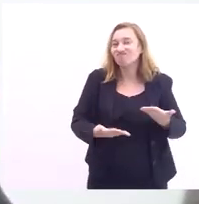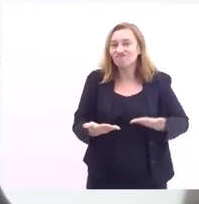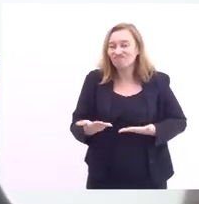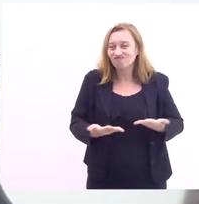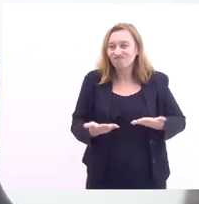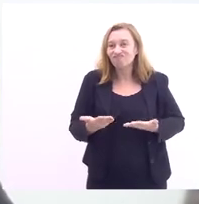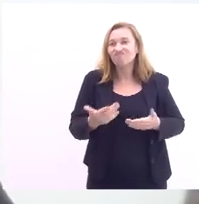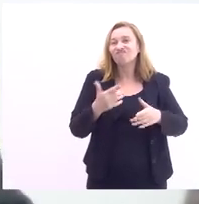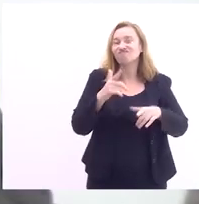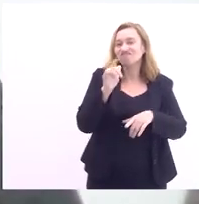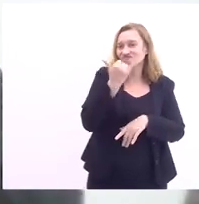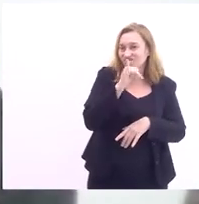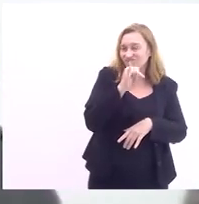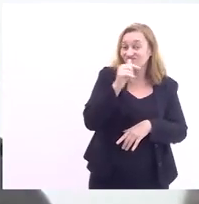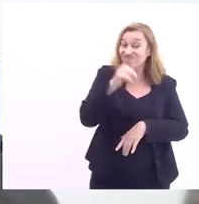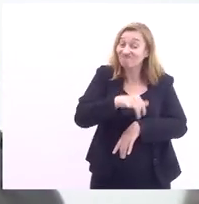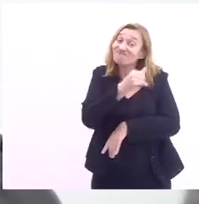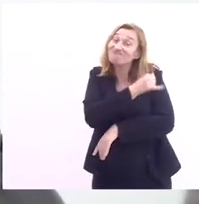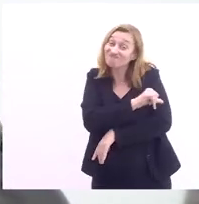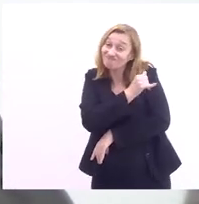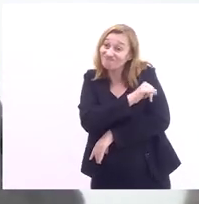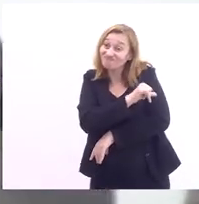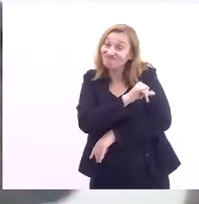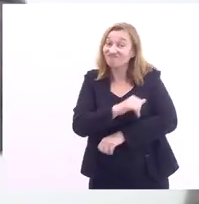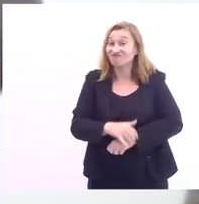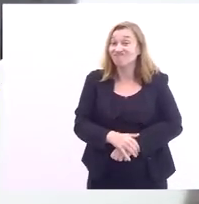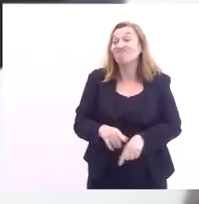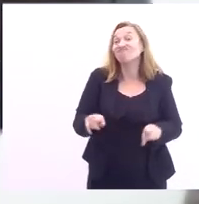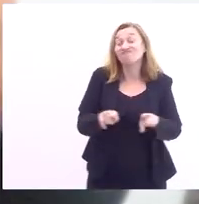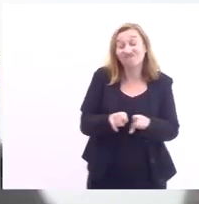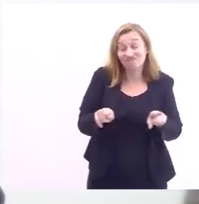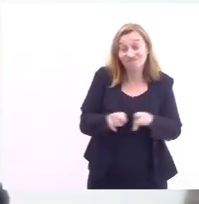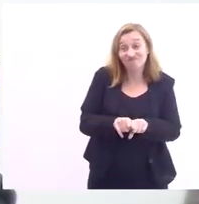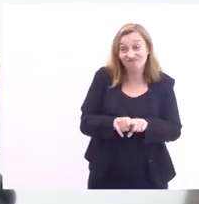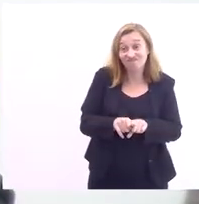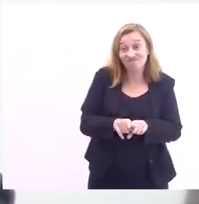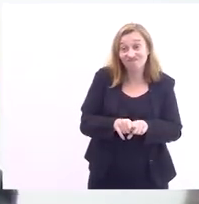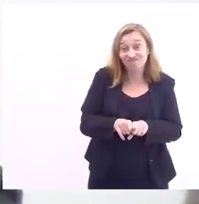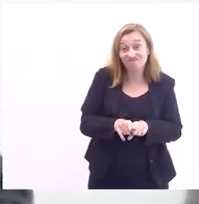elétrica aqui no Rio de Janeiro e também